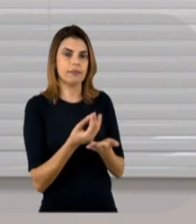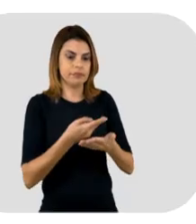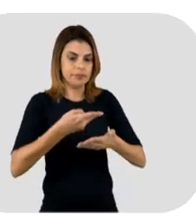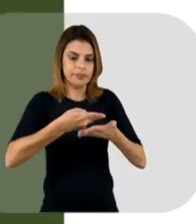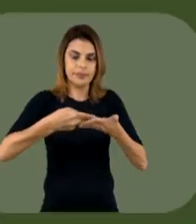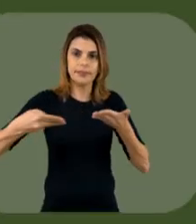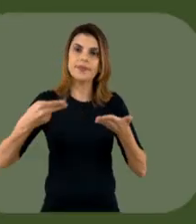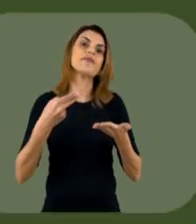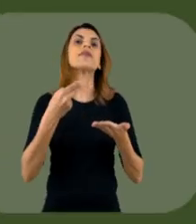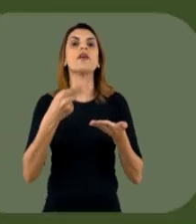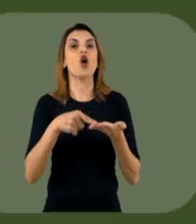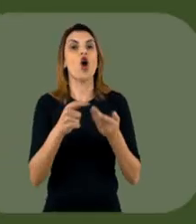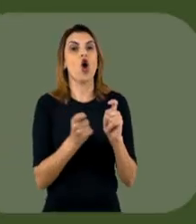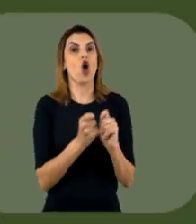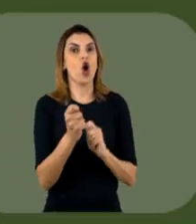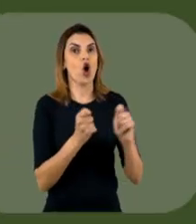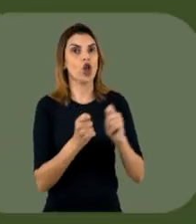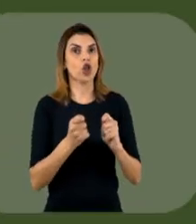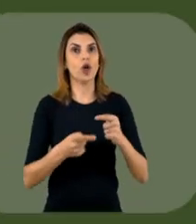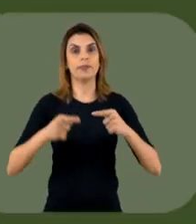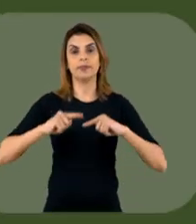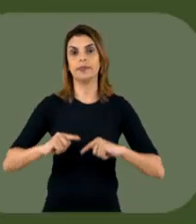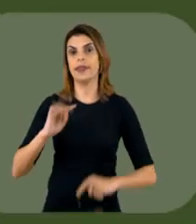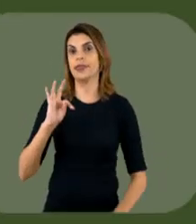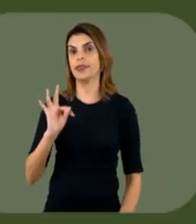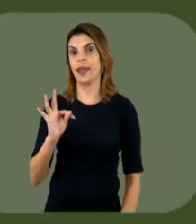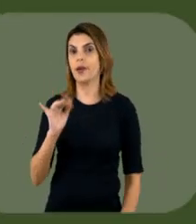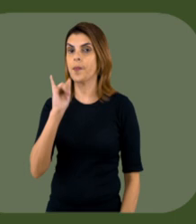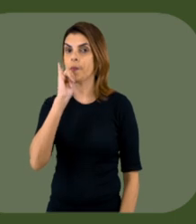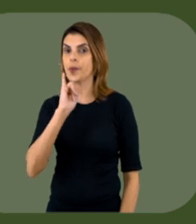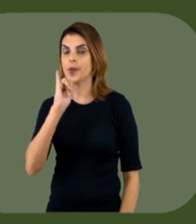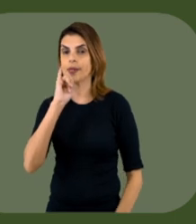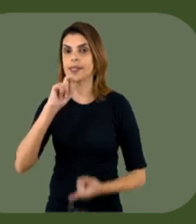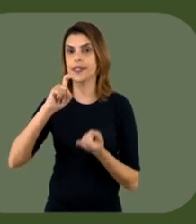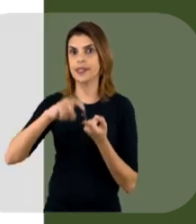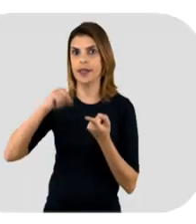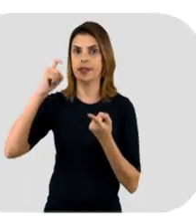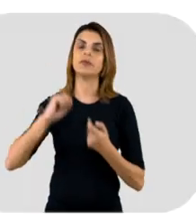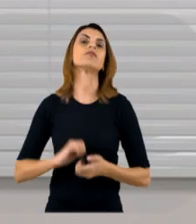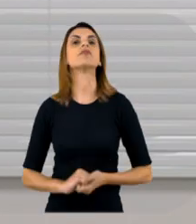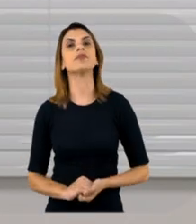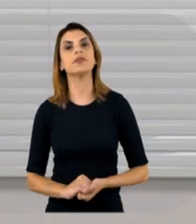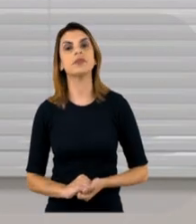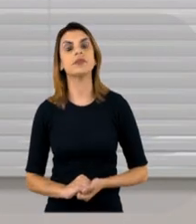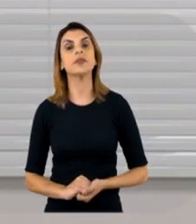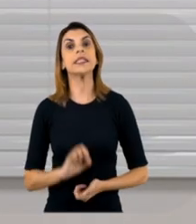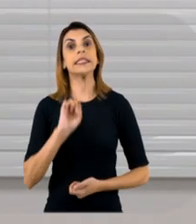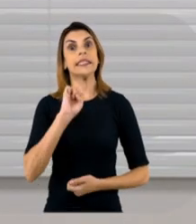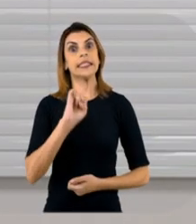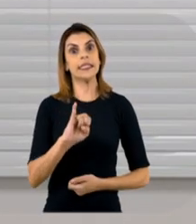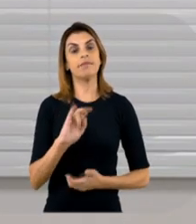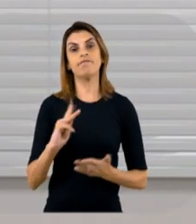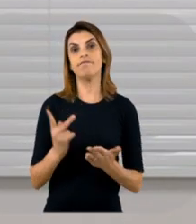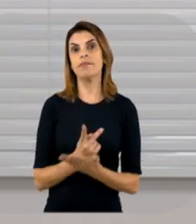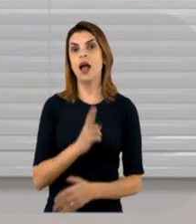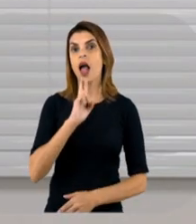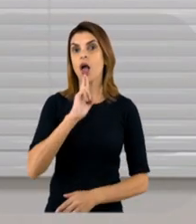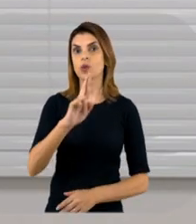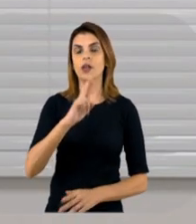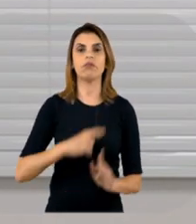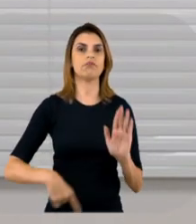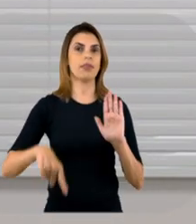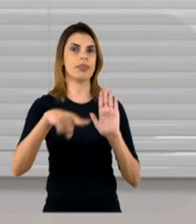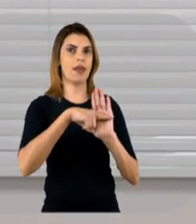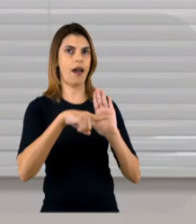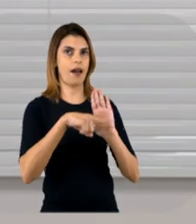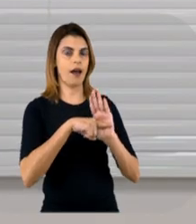acenderam tanto a linha de controle quanto a linha do teste quando estamos diante de